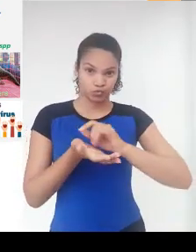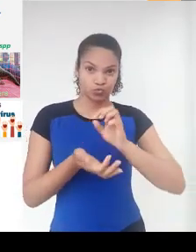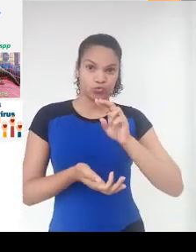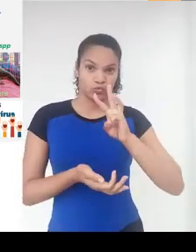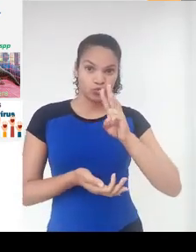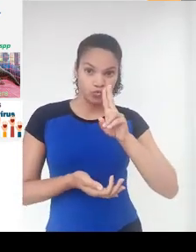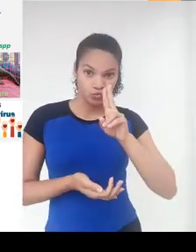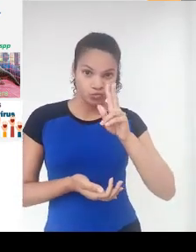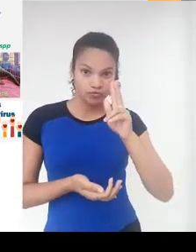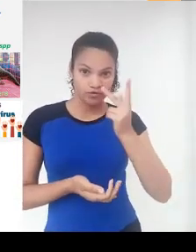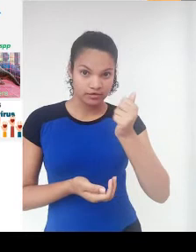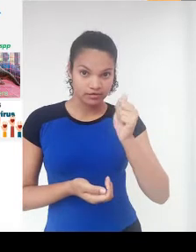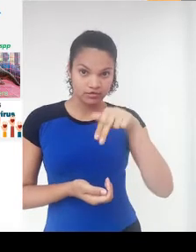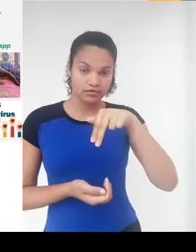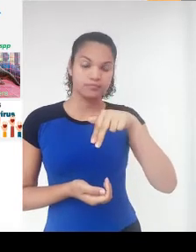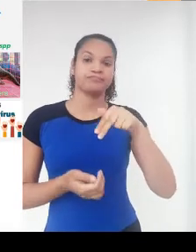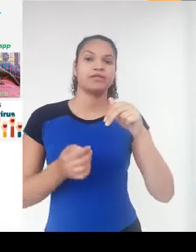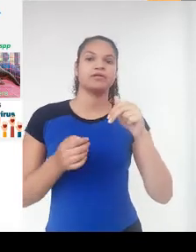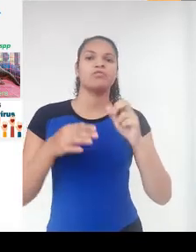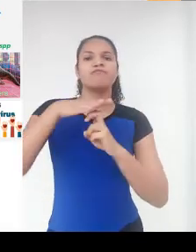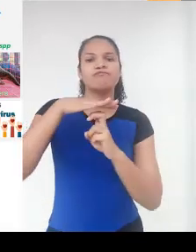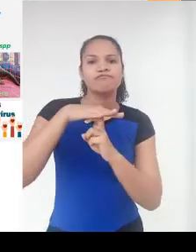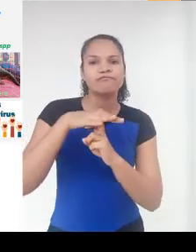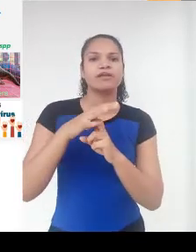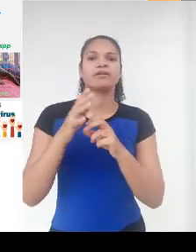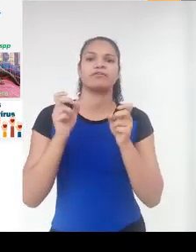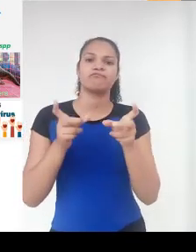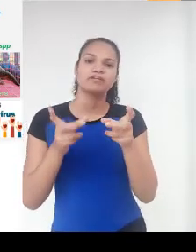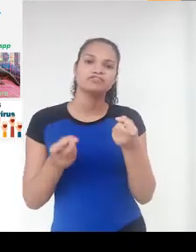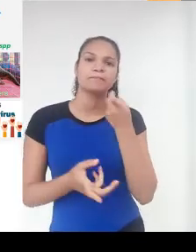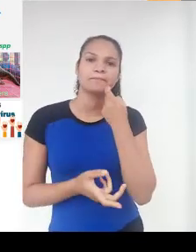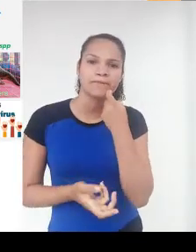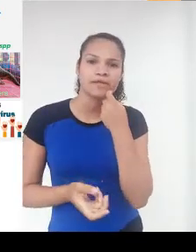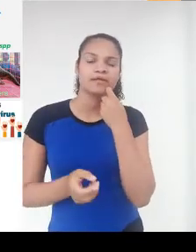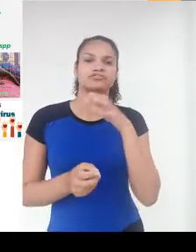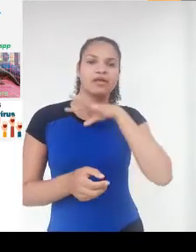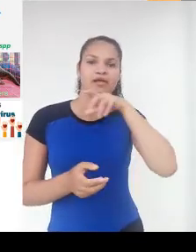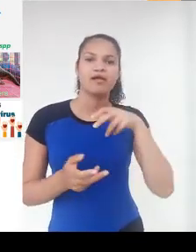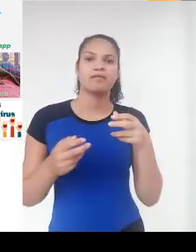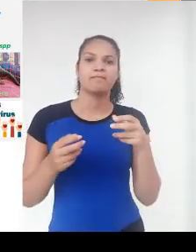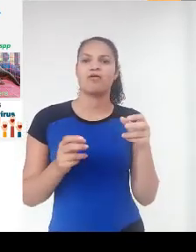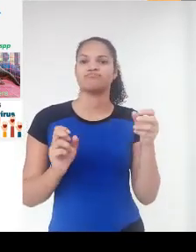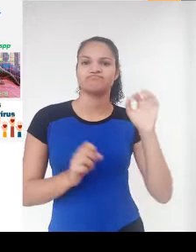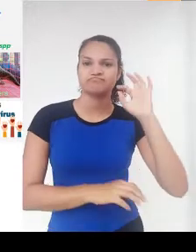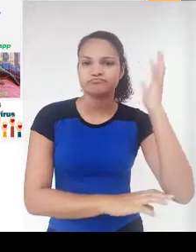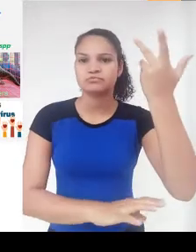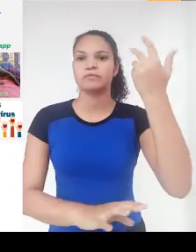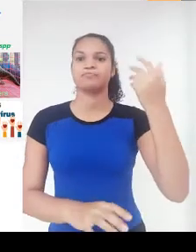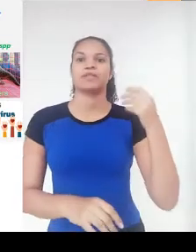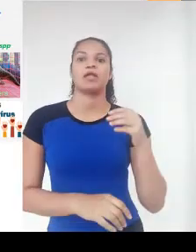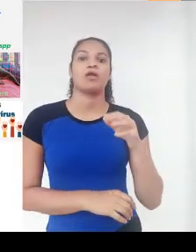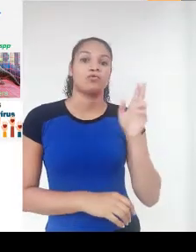numa feira, melhor dizendo, de pescados, de animais silvestres, esse animal chamado pangolim, que é um animal